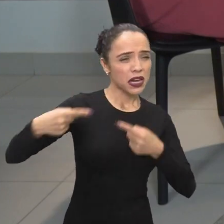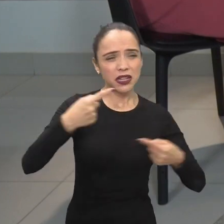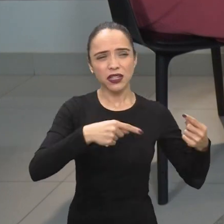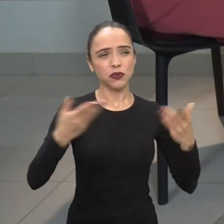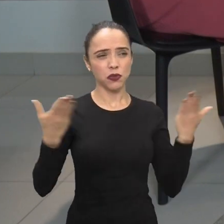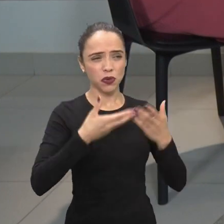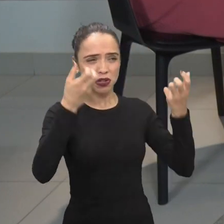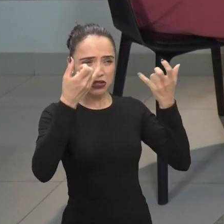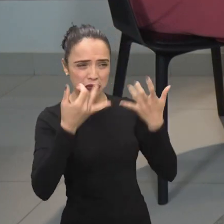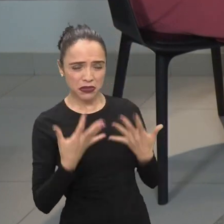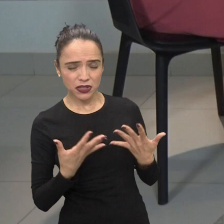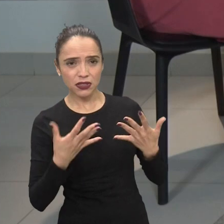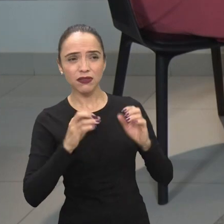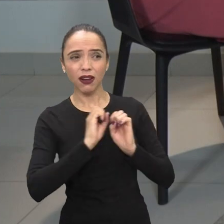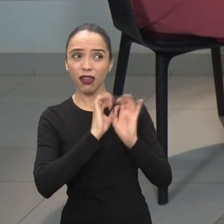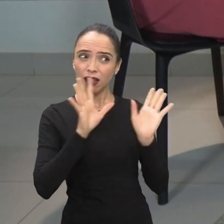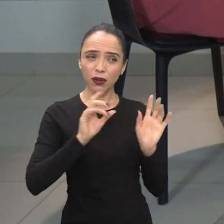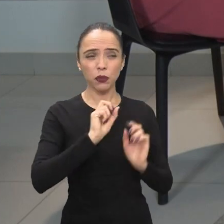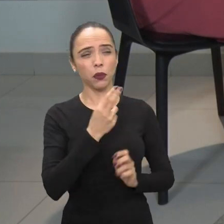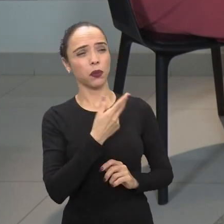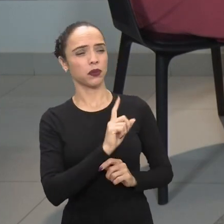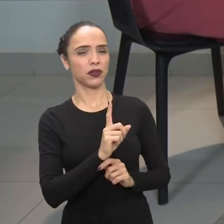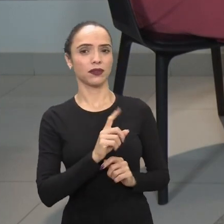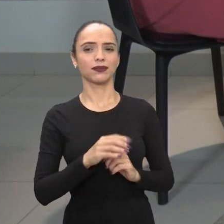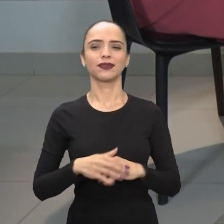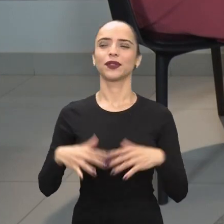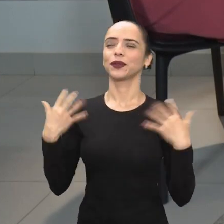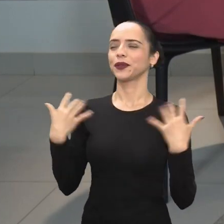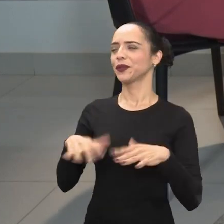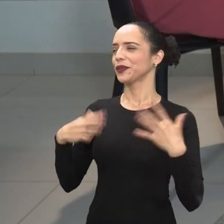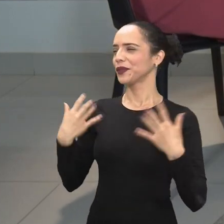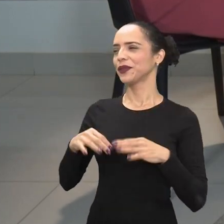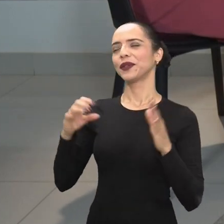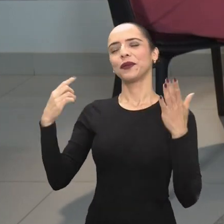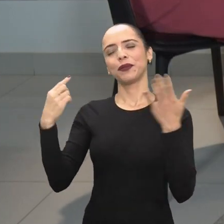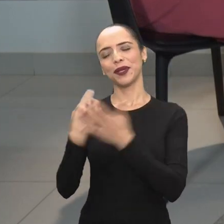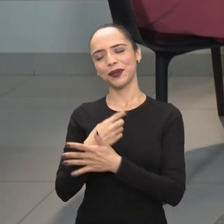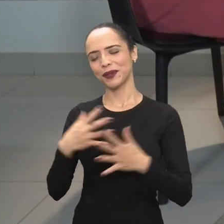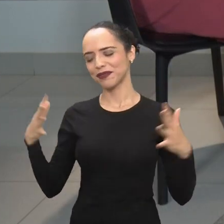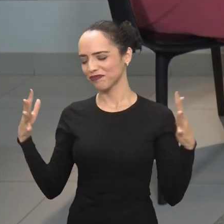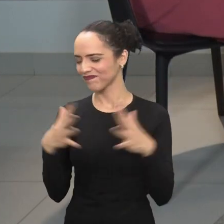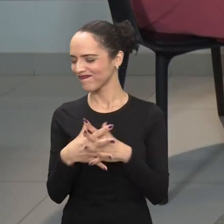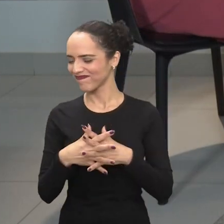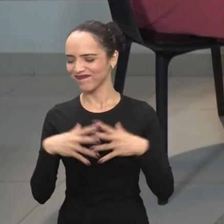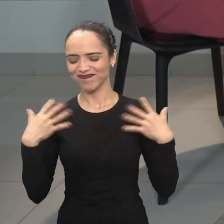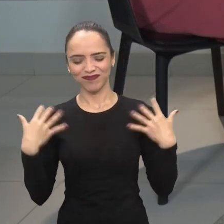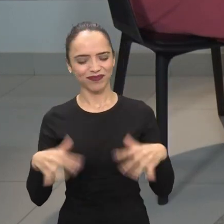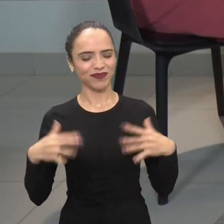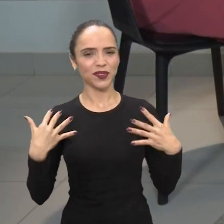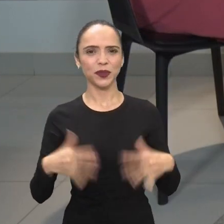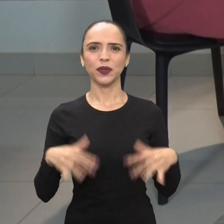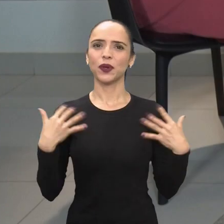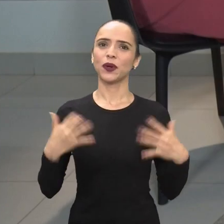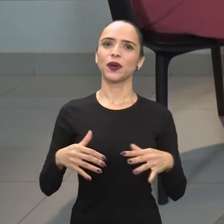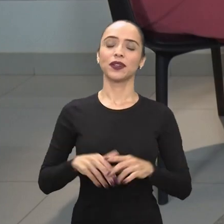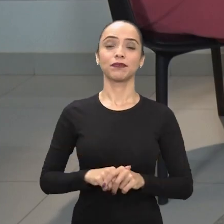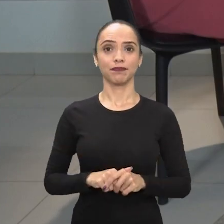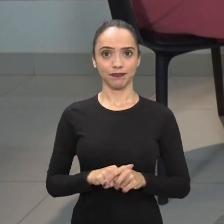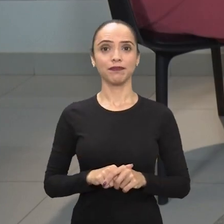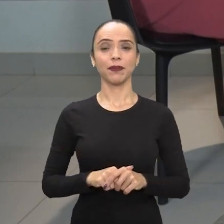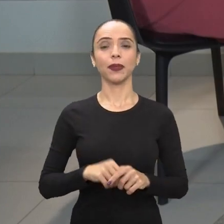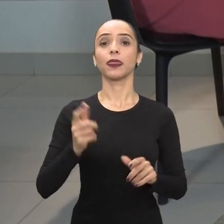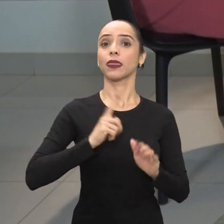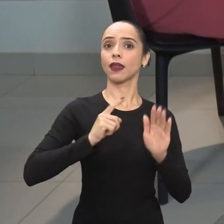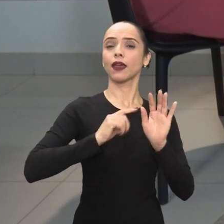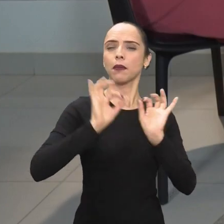complexa Camila então é complexo a pergunta né professora mas não aspecto geral tudo bem